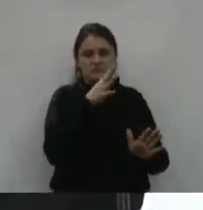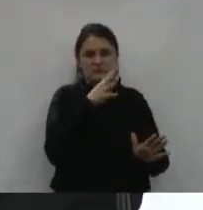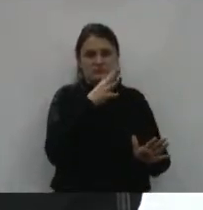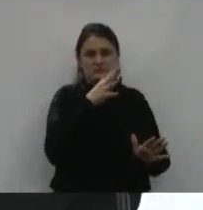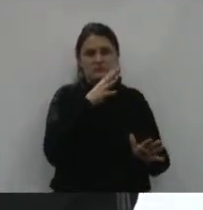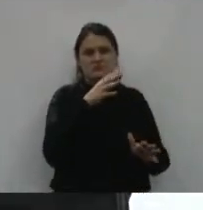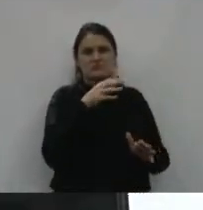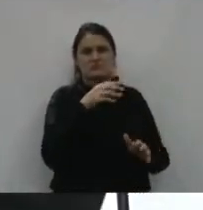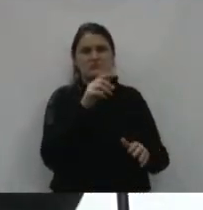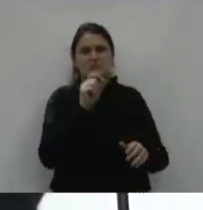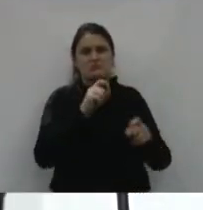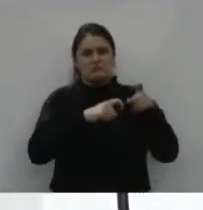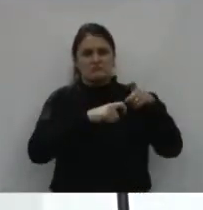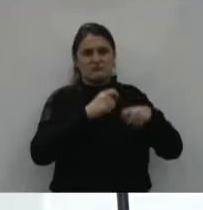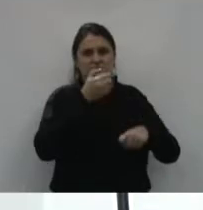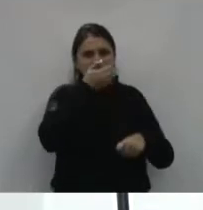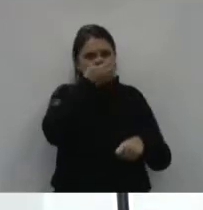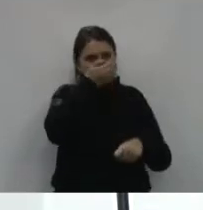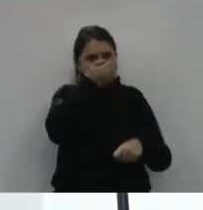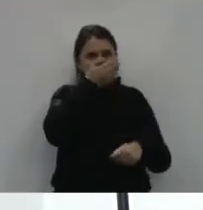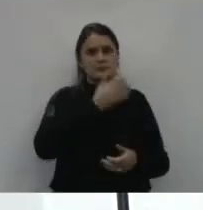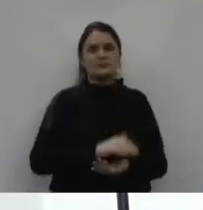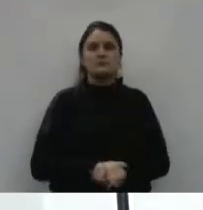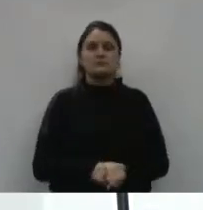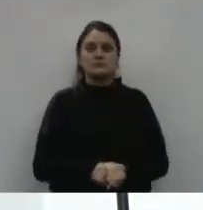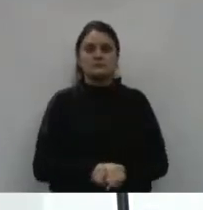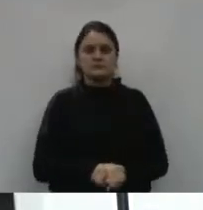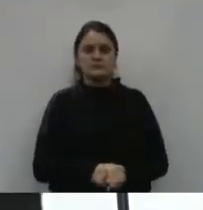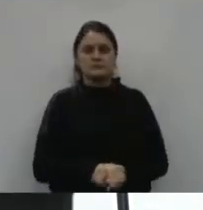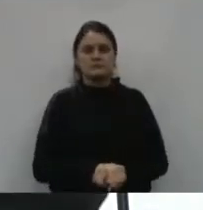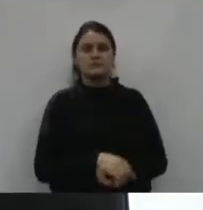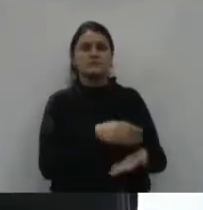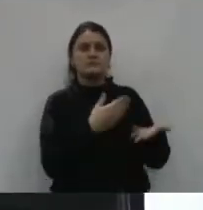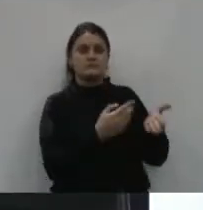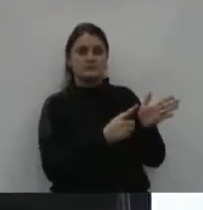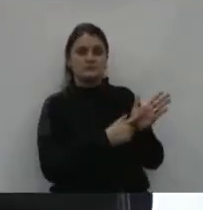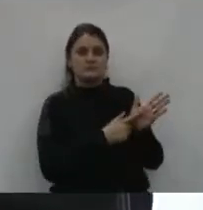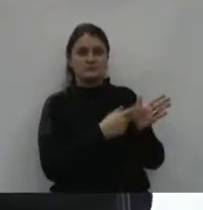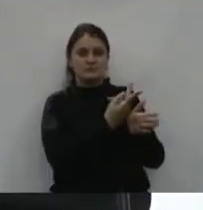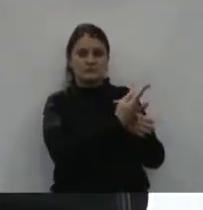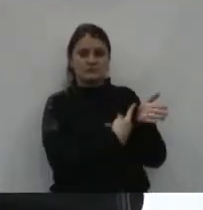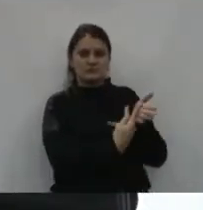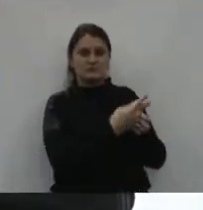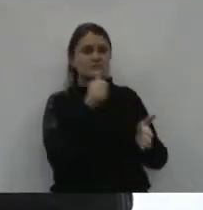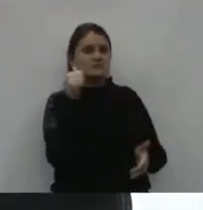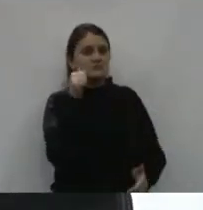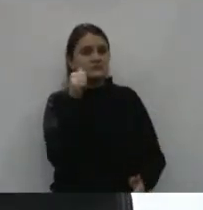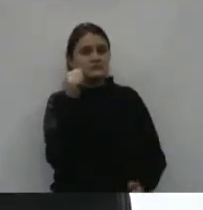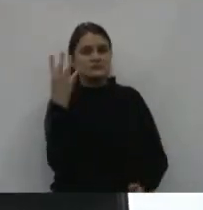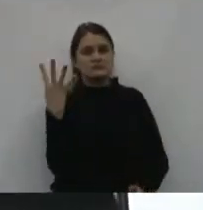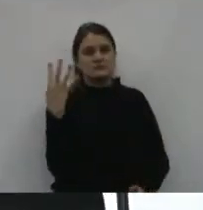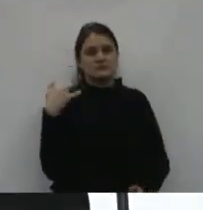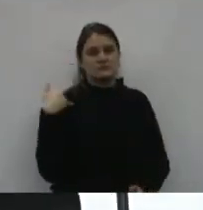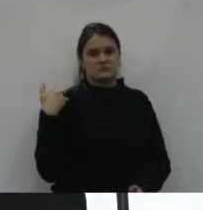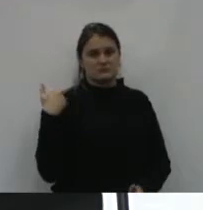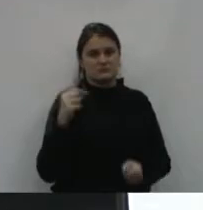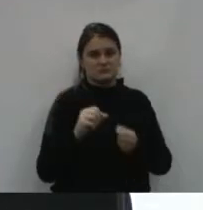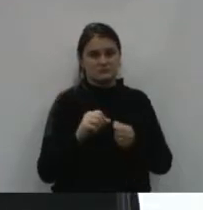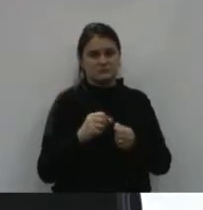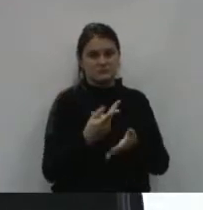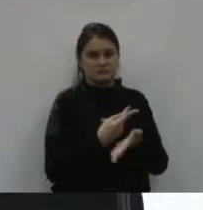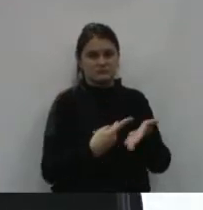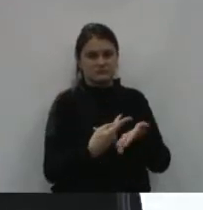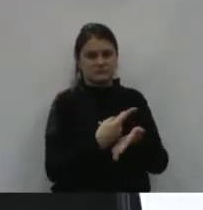do do abusador esse desenho que foi feito por uma menina de 4 anos de idade